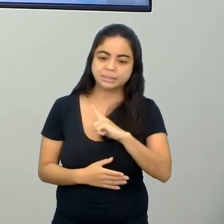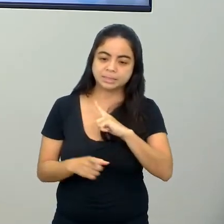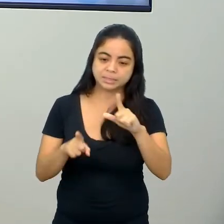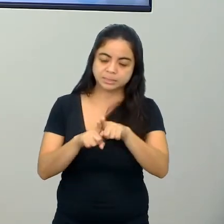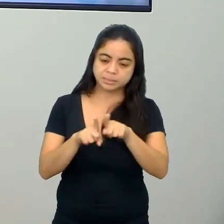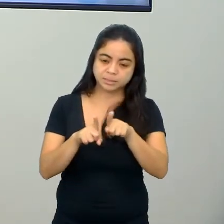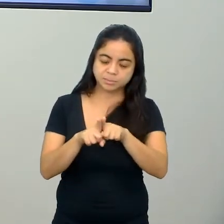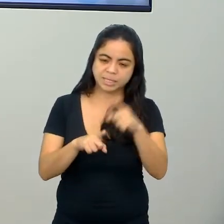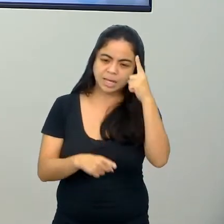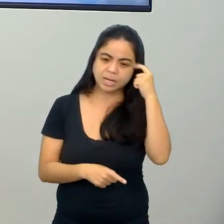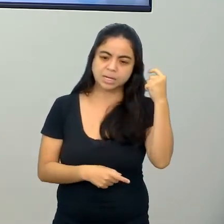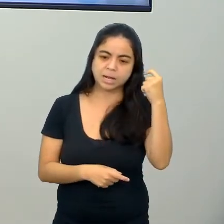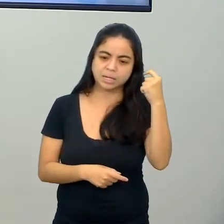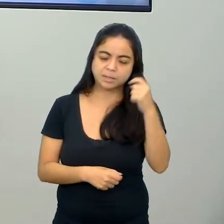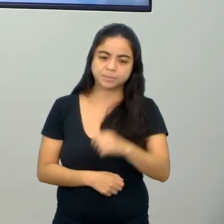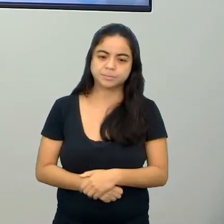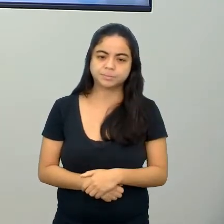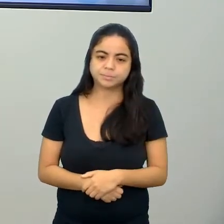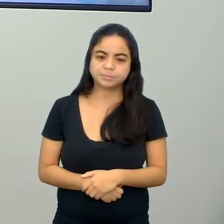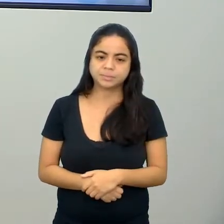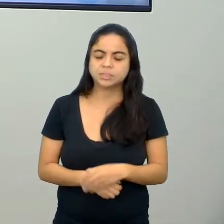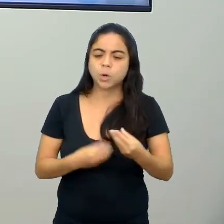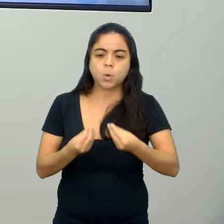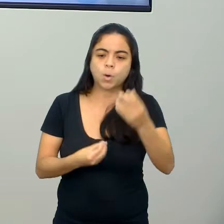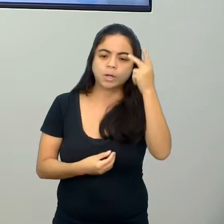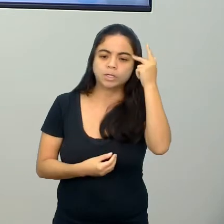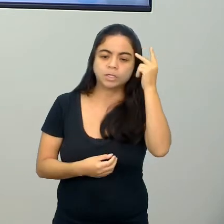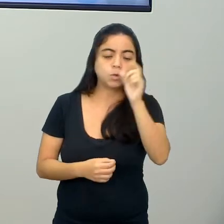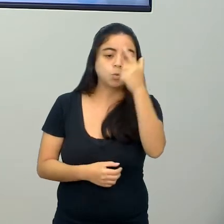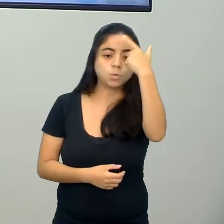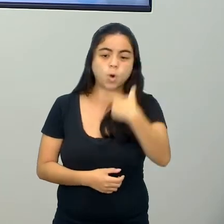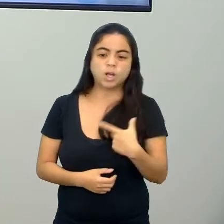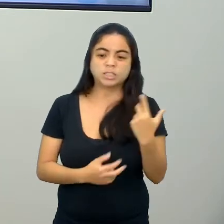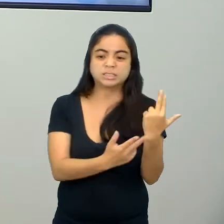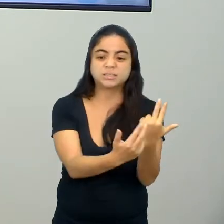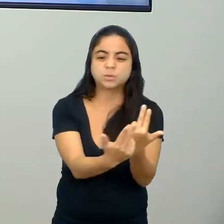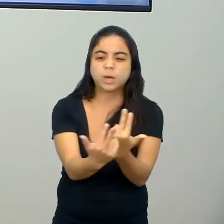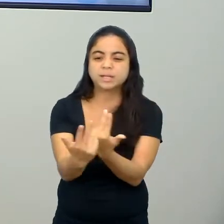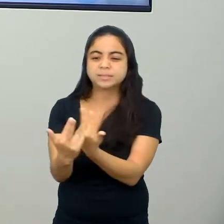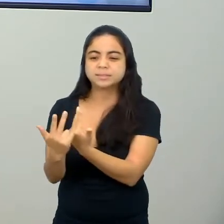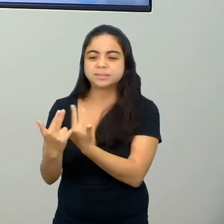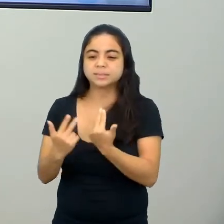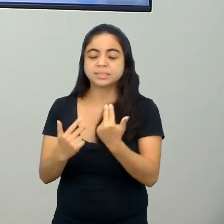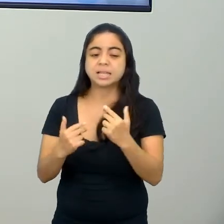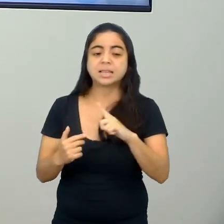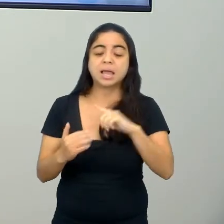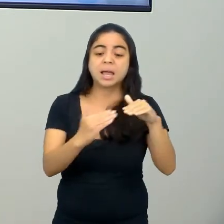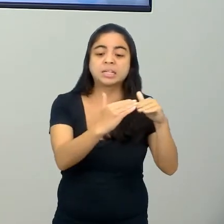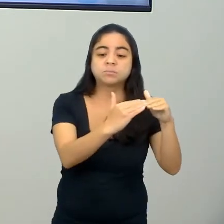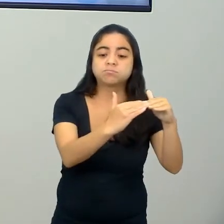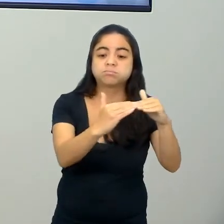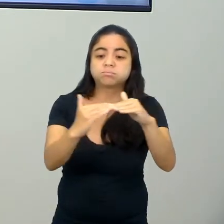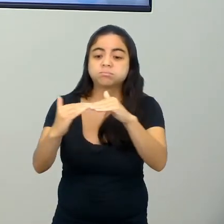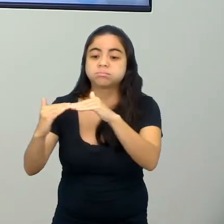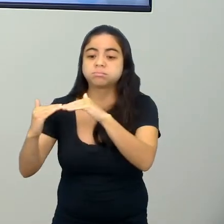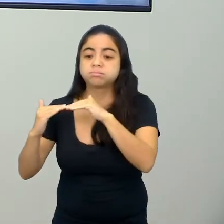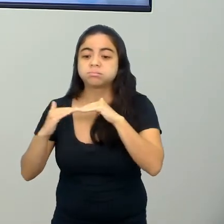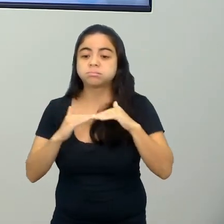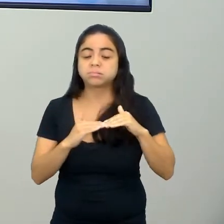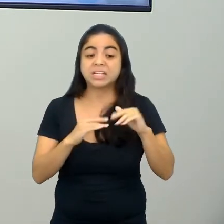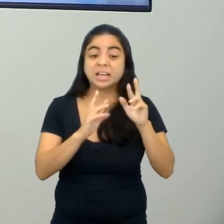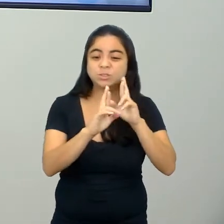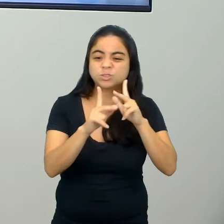aquela mesma ideia de desnaturalizar a ideia de que somos todos iguais, de que a gente tem um padrão, de que o diferente é estranho.